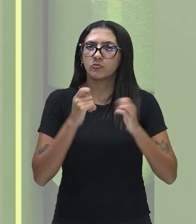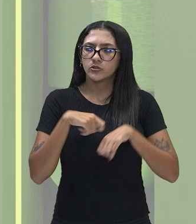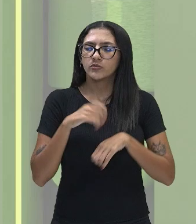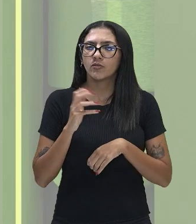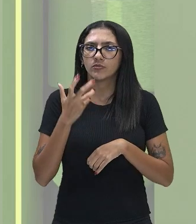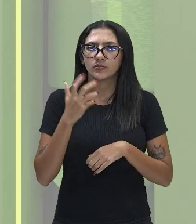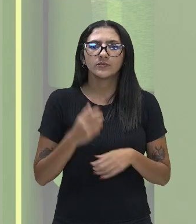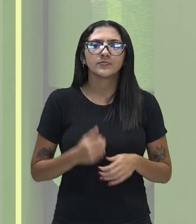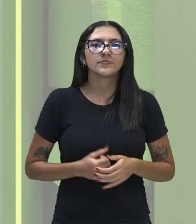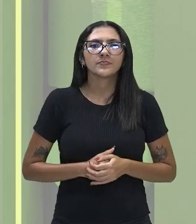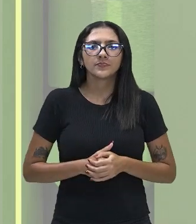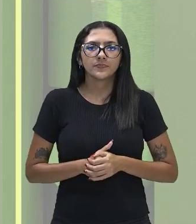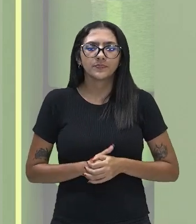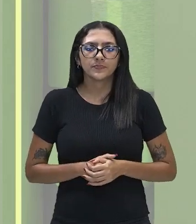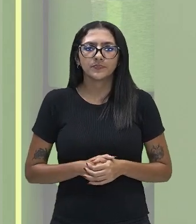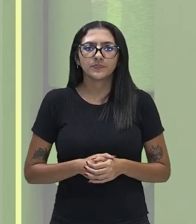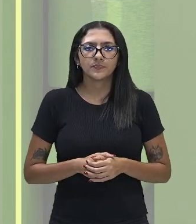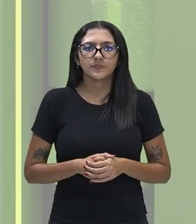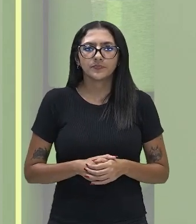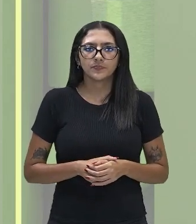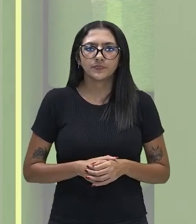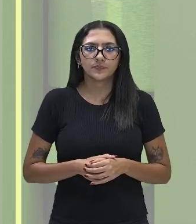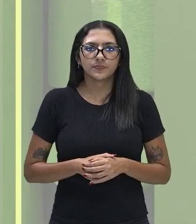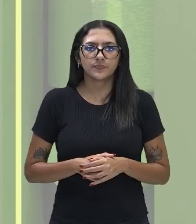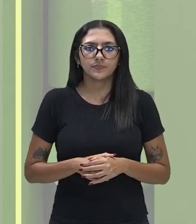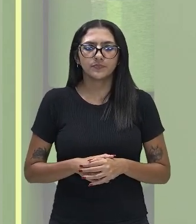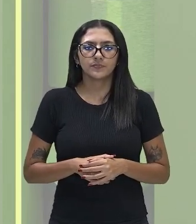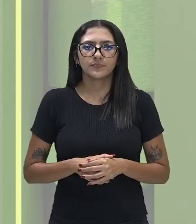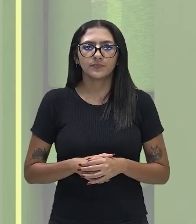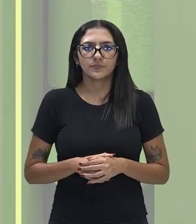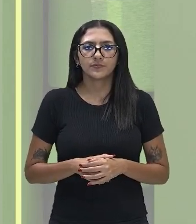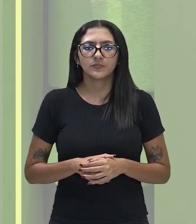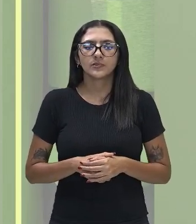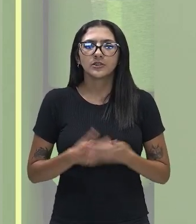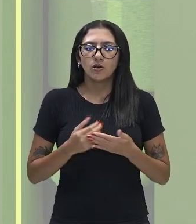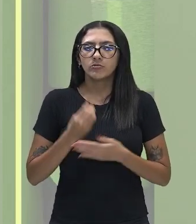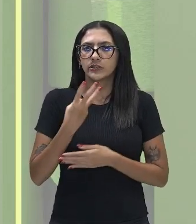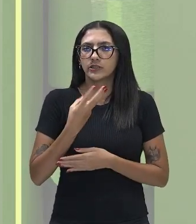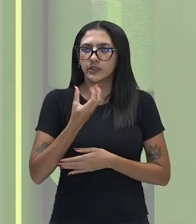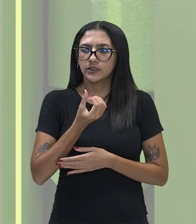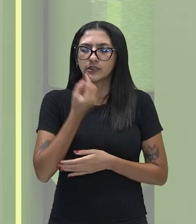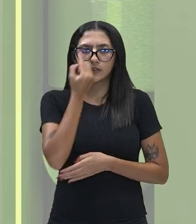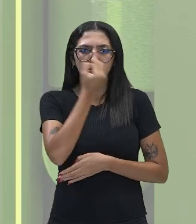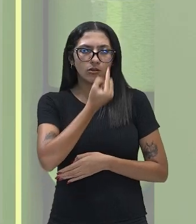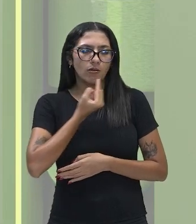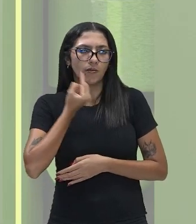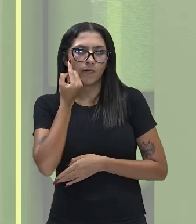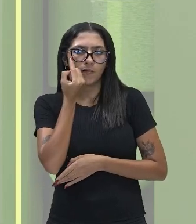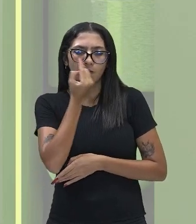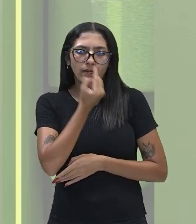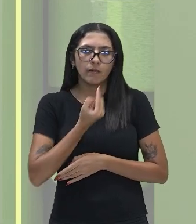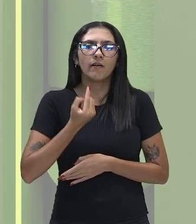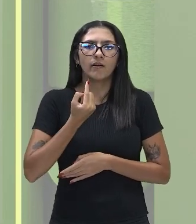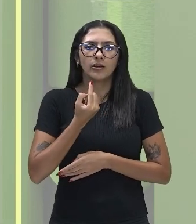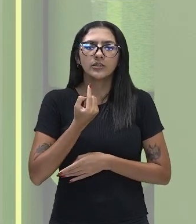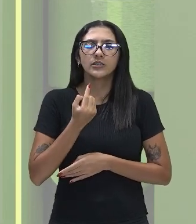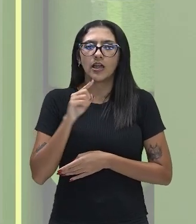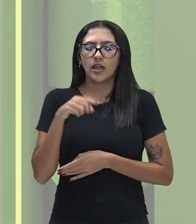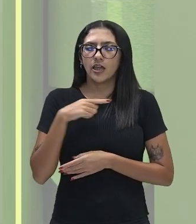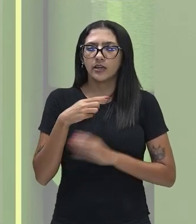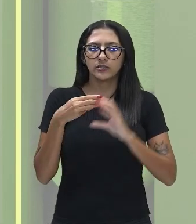fecundação, certo? Então, por 36 horas, o nosso ovócito